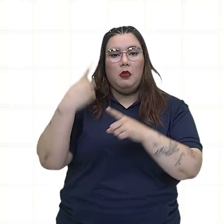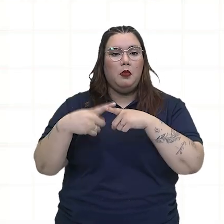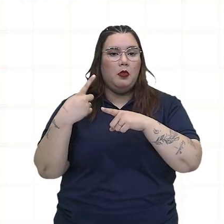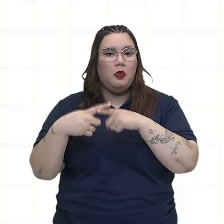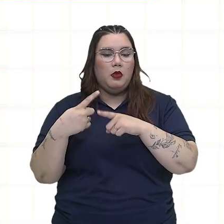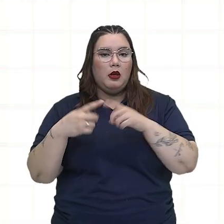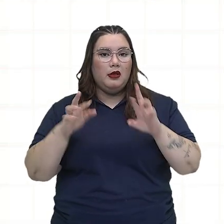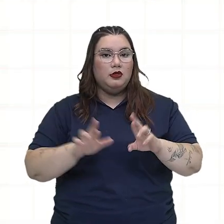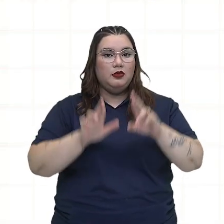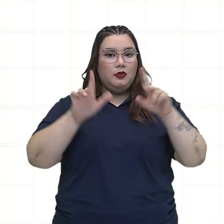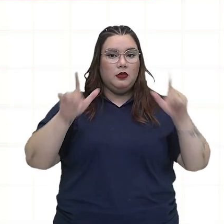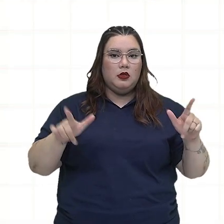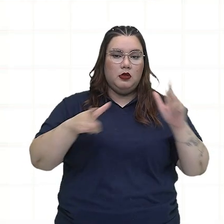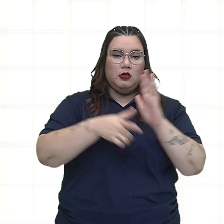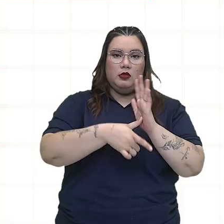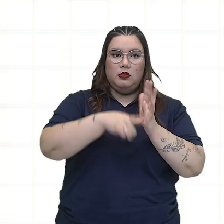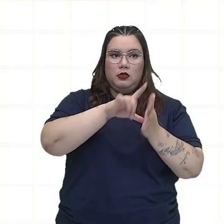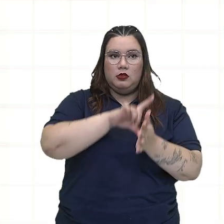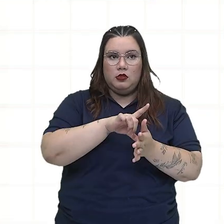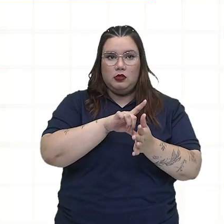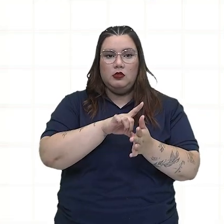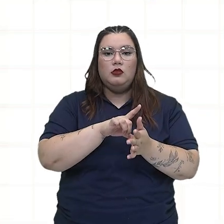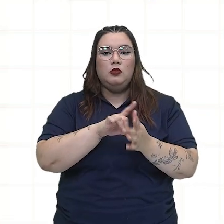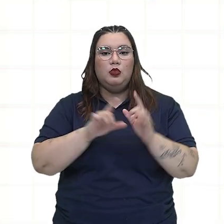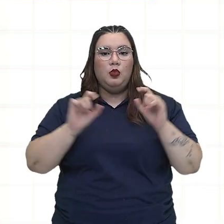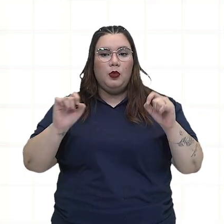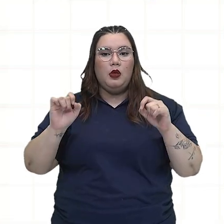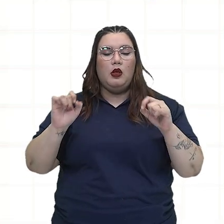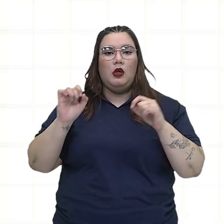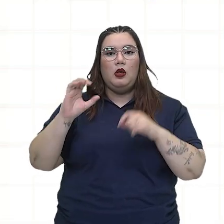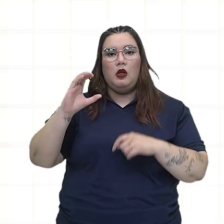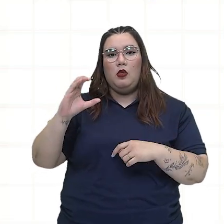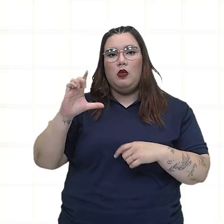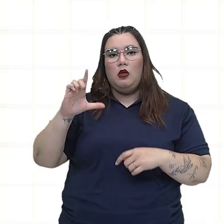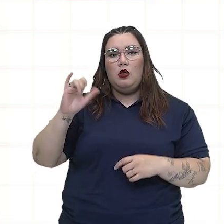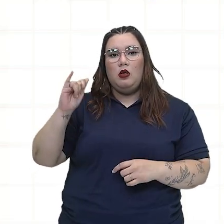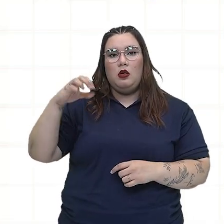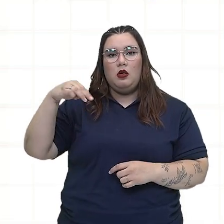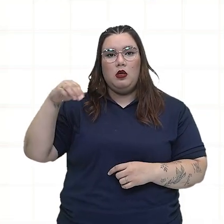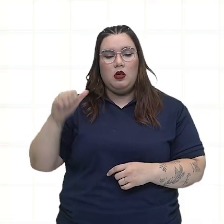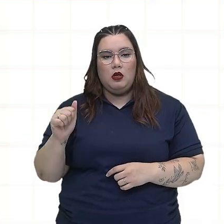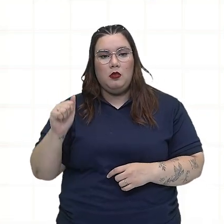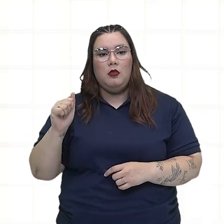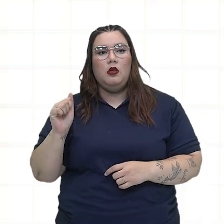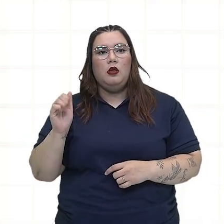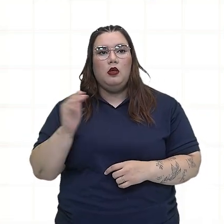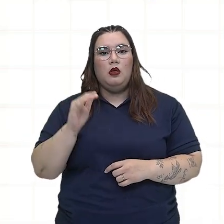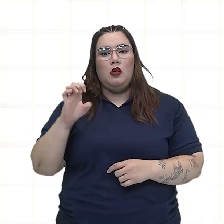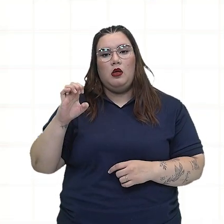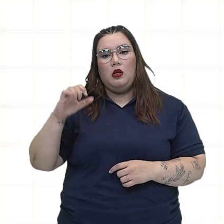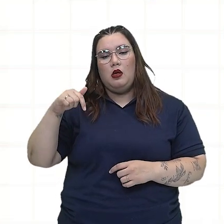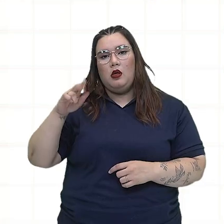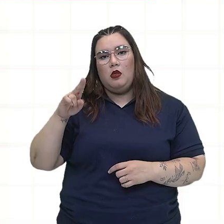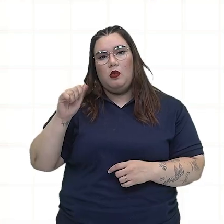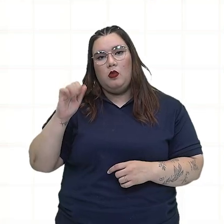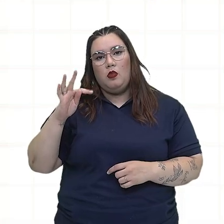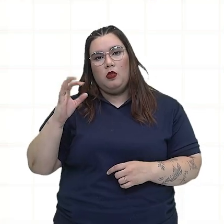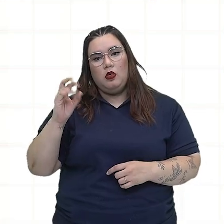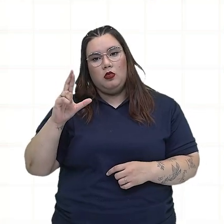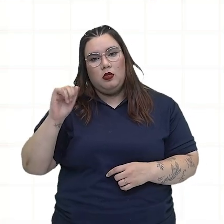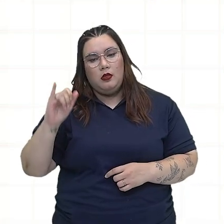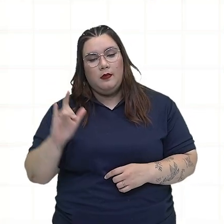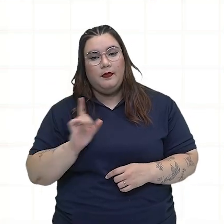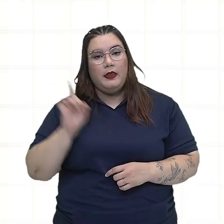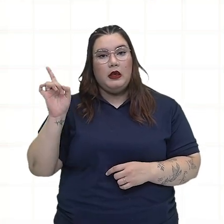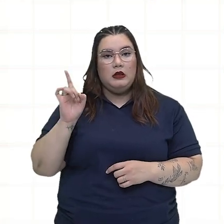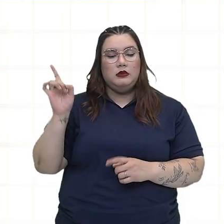clima. Então, diferente do clima equatorial, que tem muita umidade, o clima tropical,